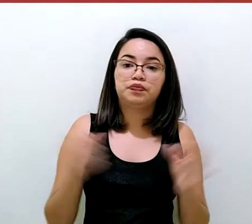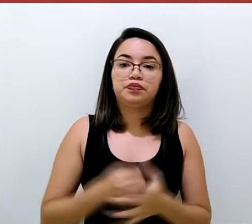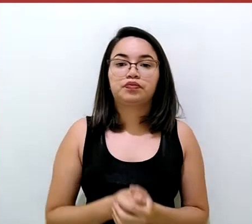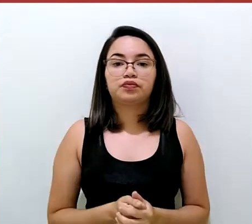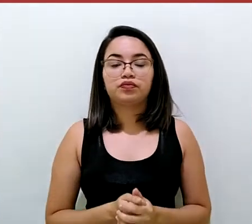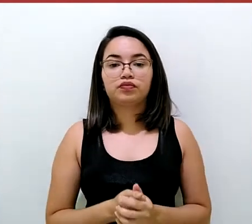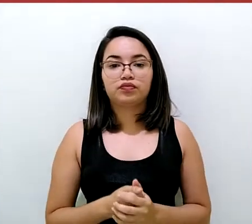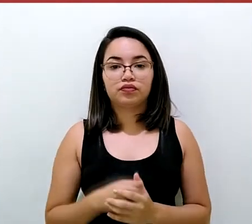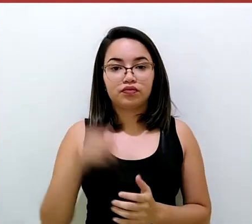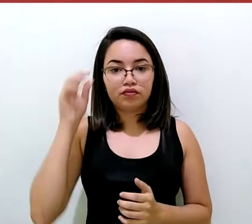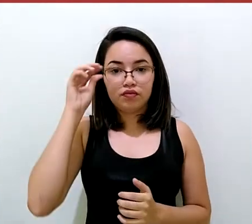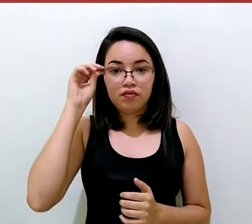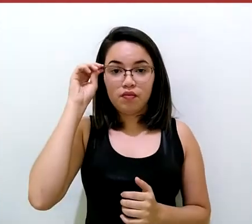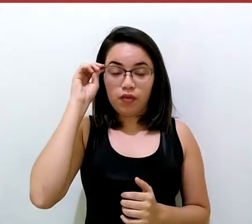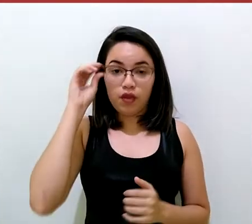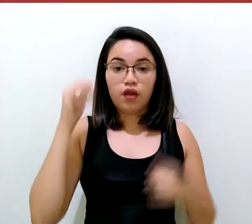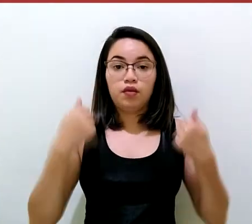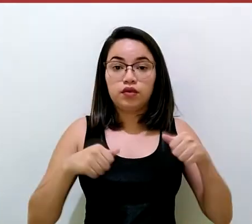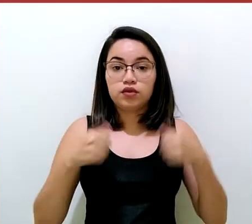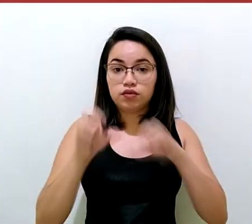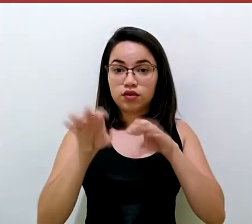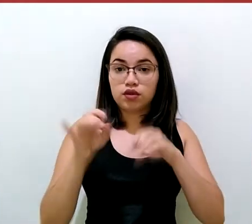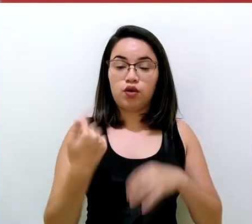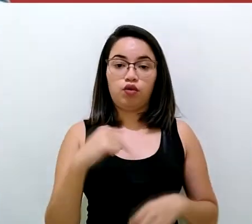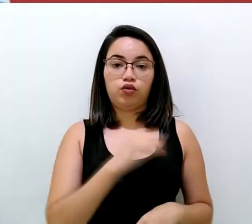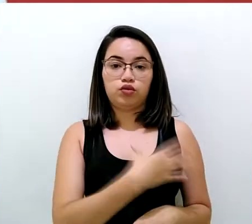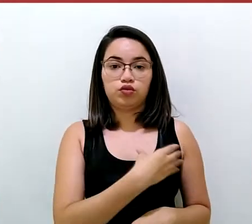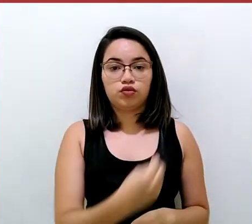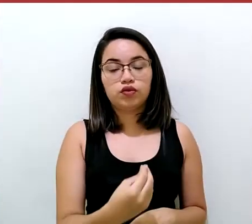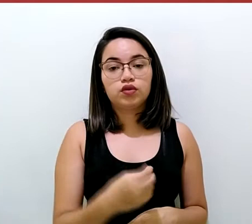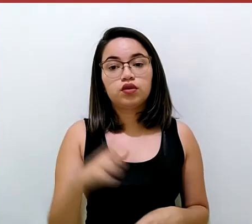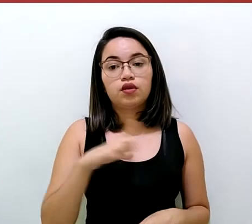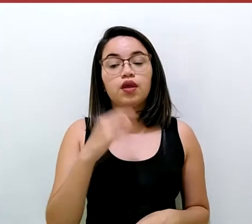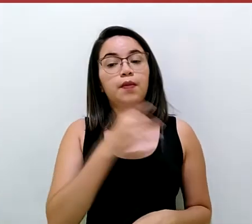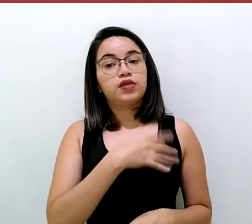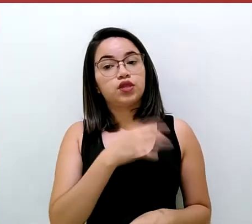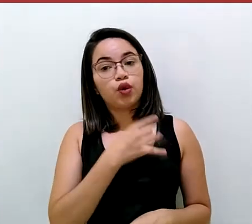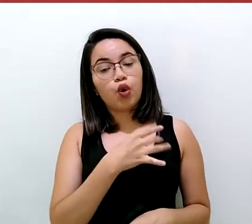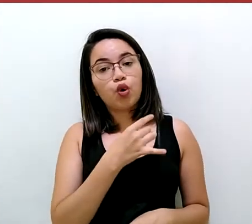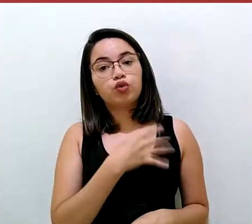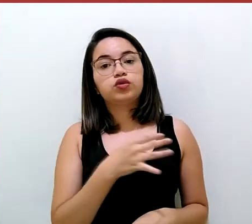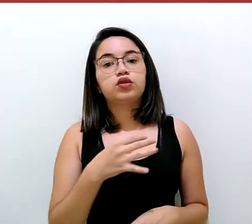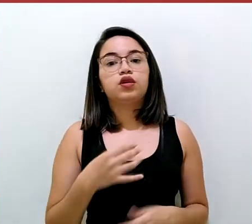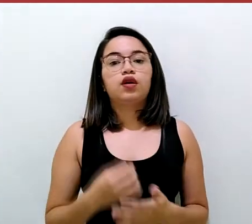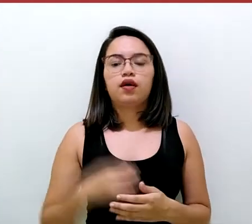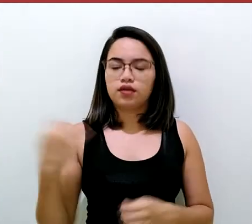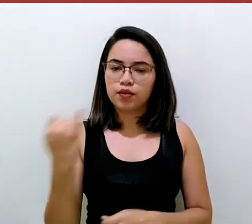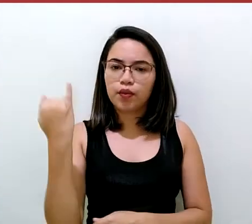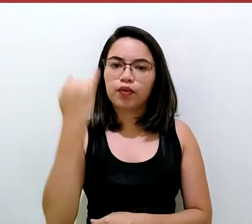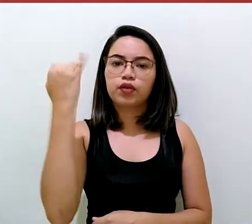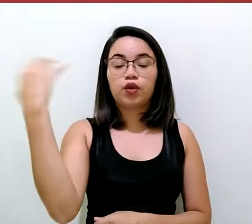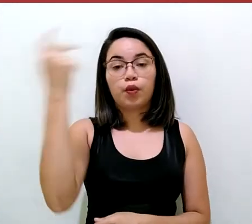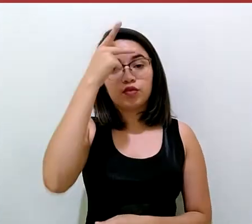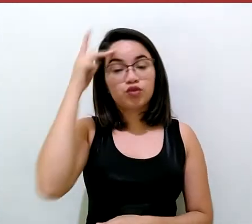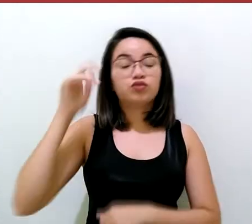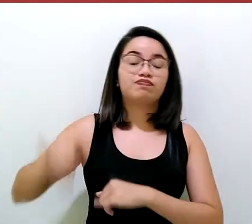humildes. E precisamos ensinar nossos filhos a exercerem misericórdia, a se importarem com pessoas